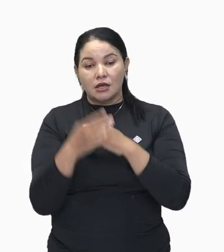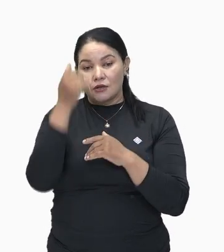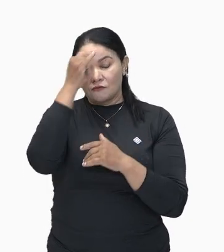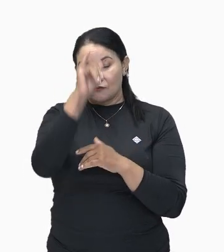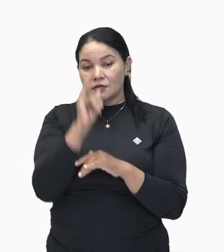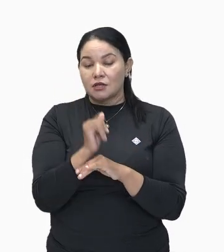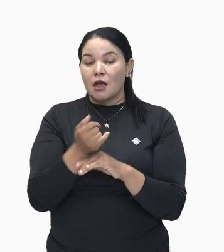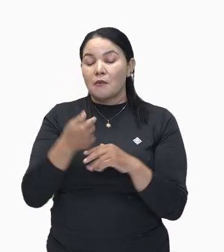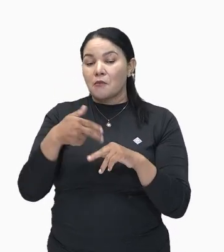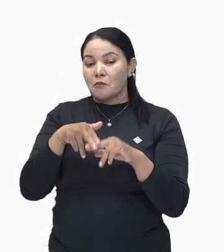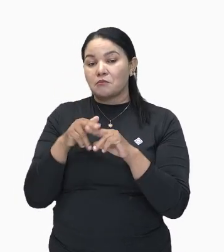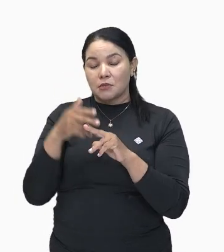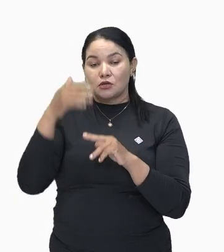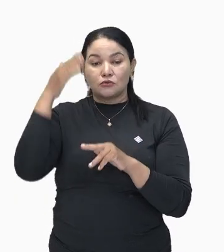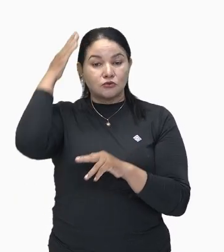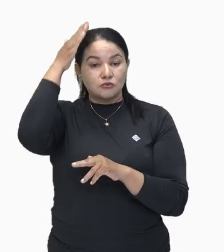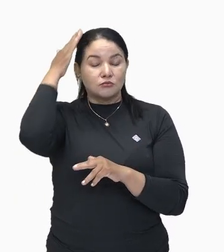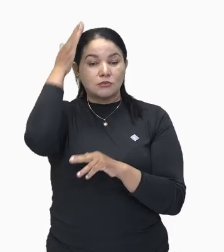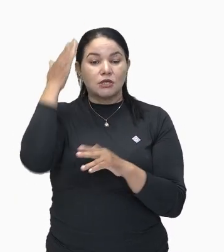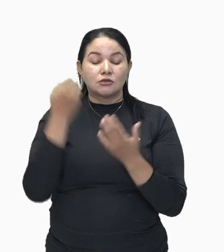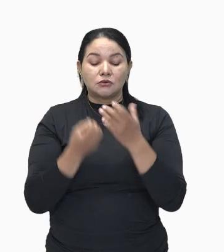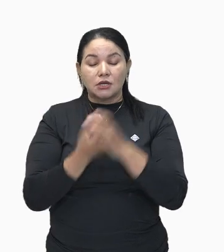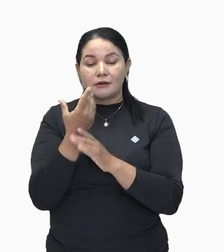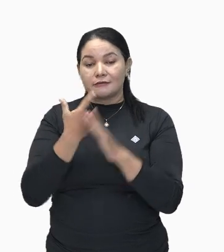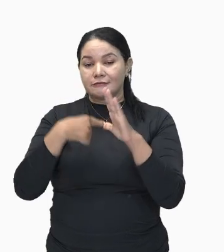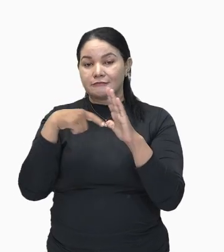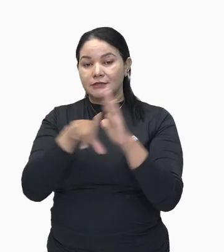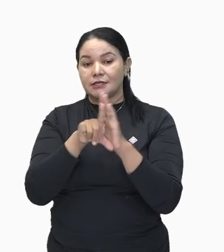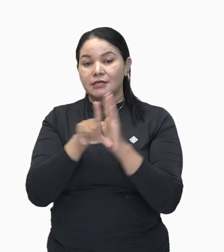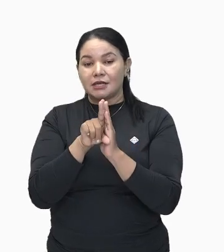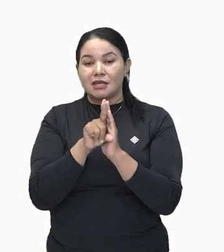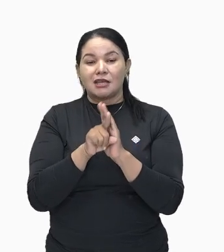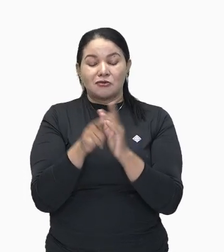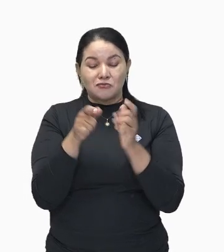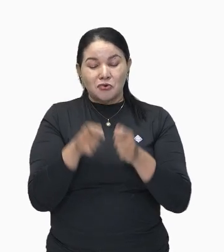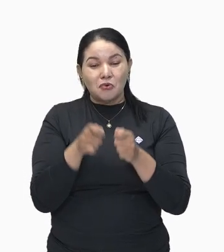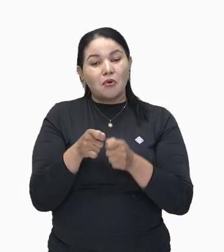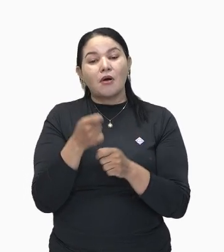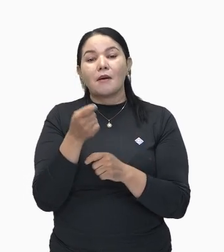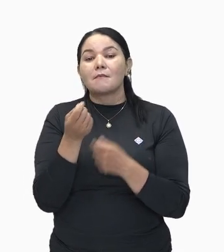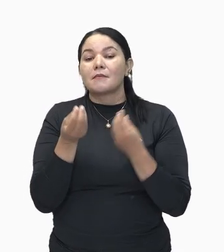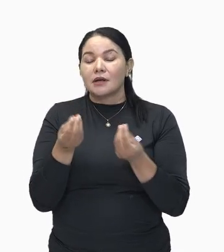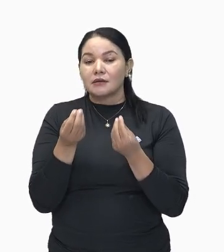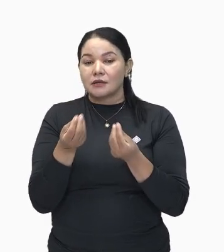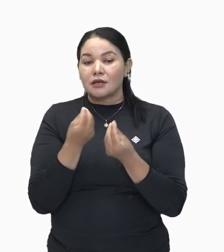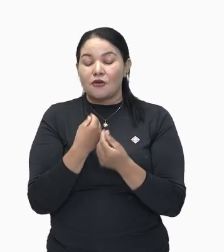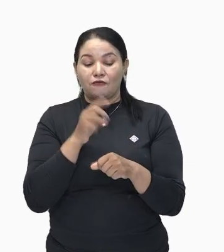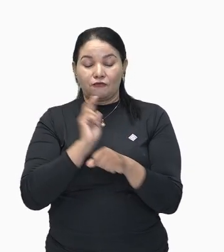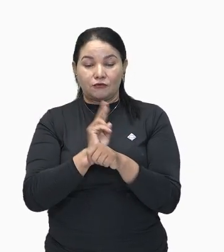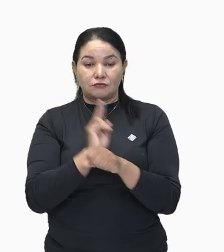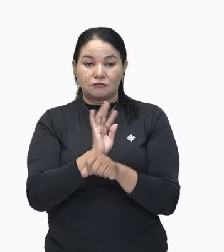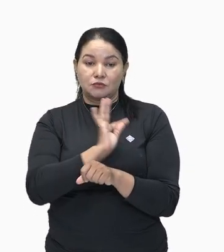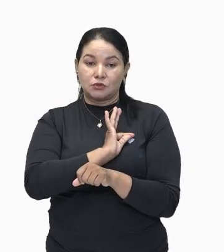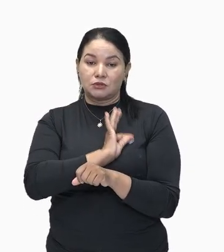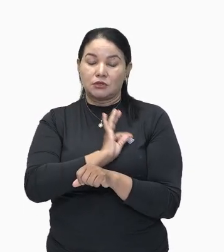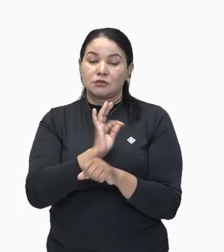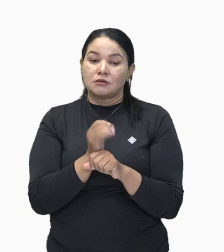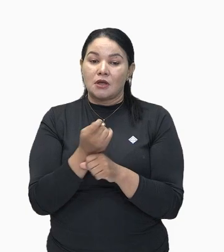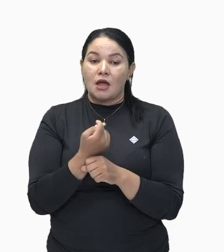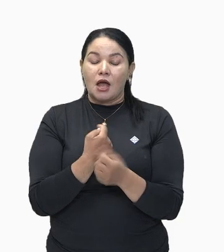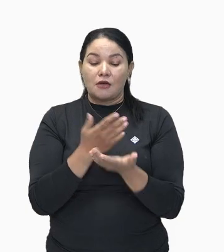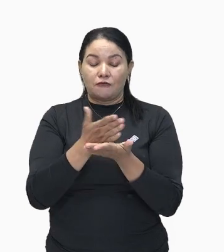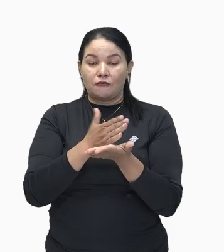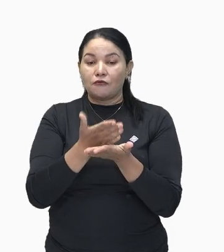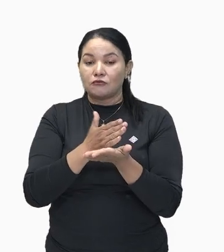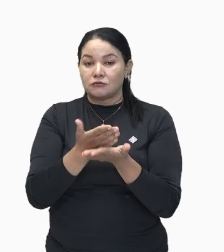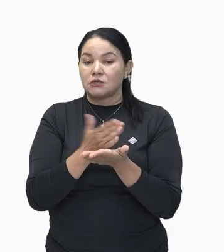gente, foram criadas aí leis rígidas, tá? A vigilância policial aí nas fronteiras, elas também